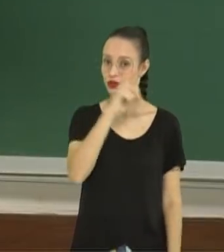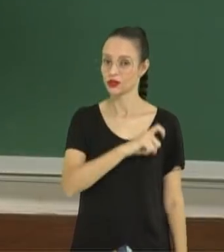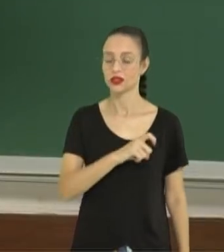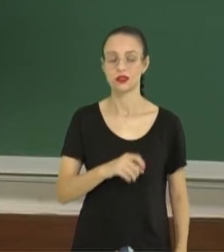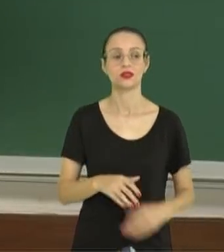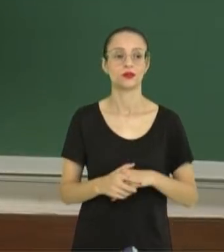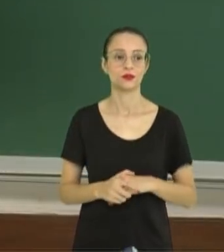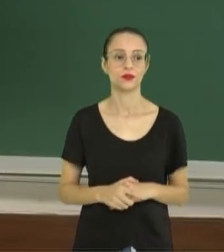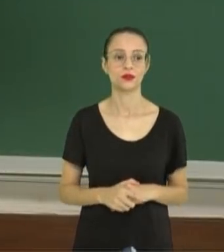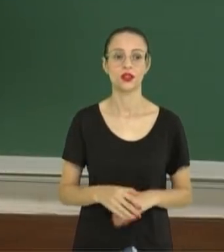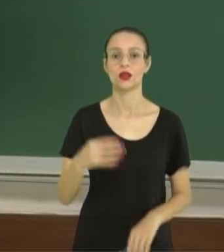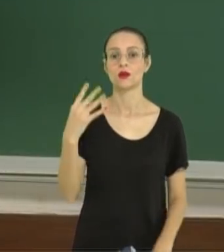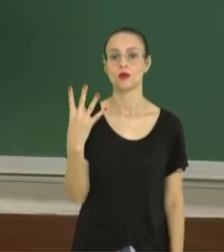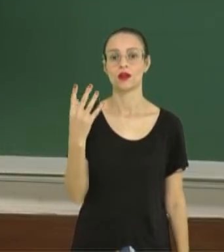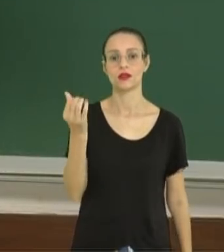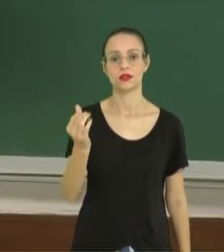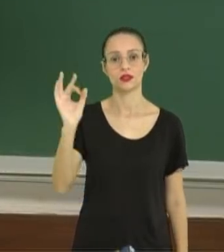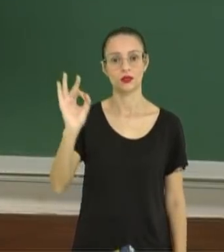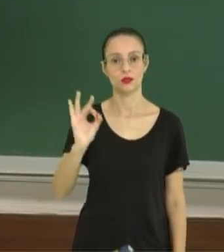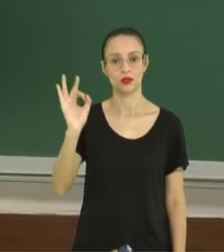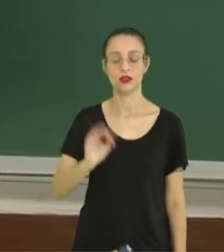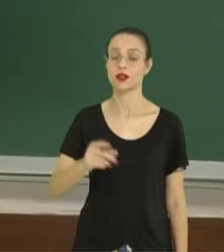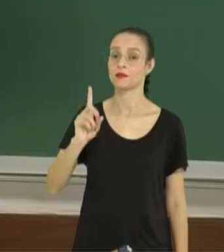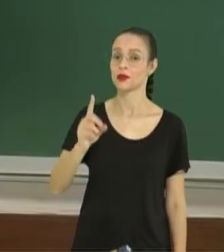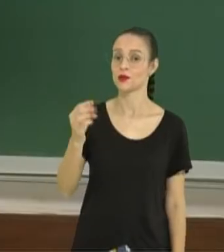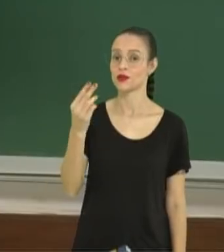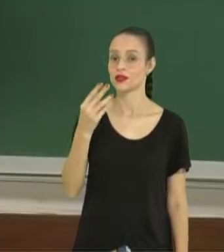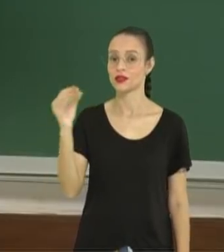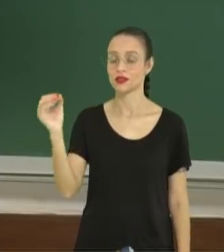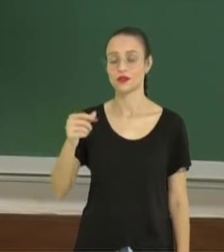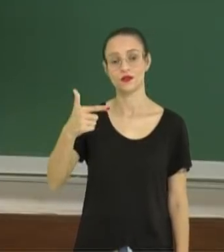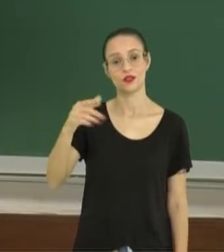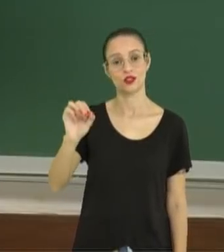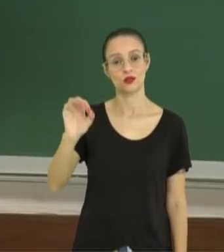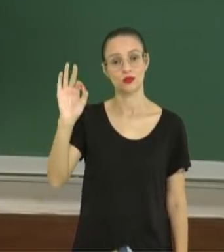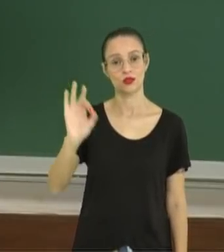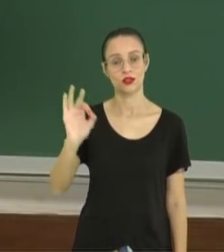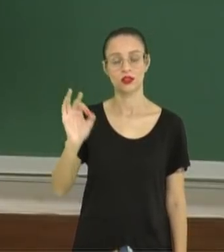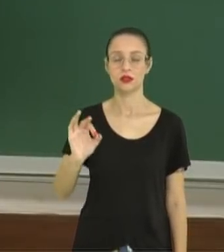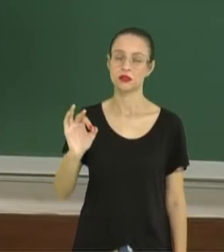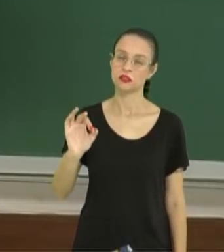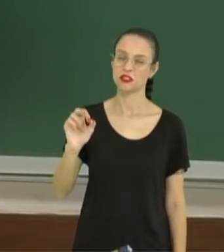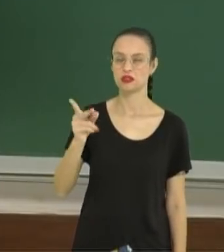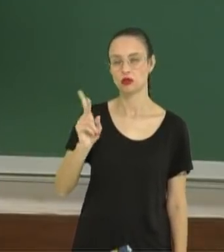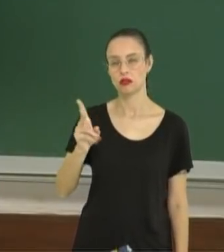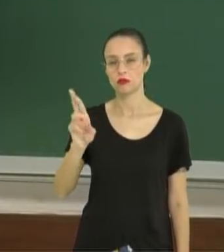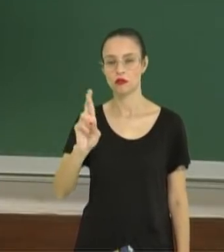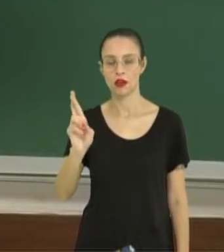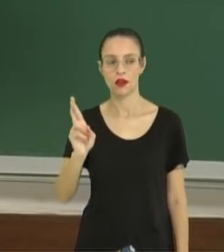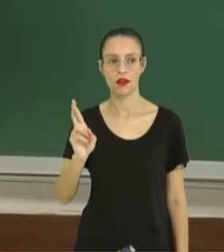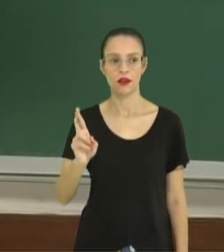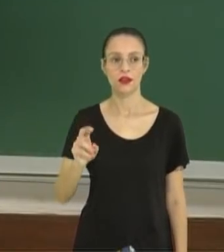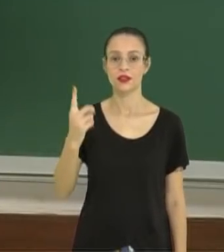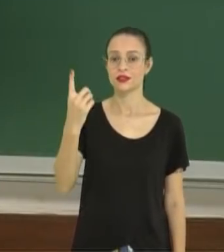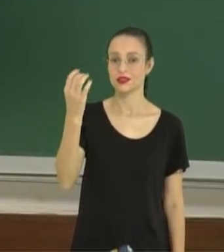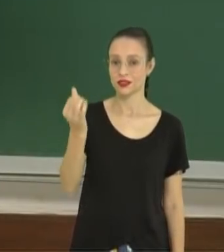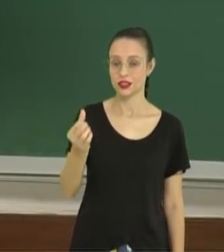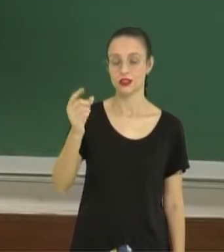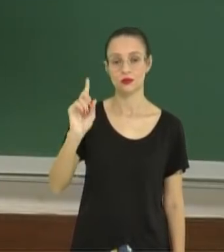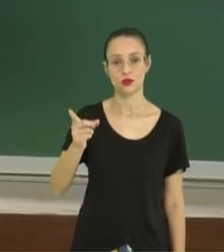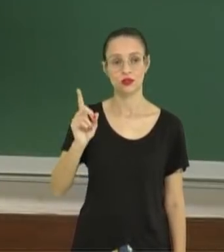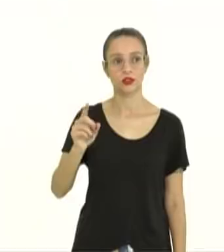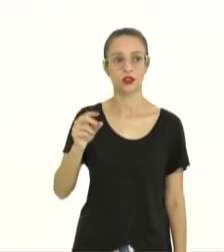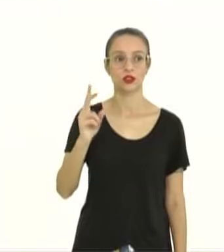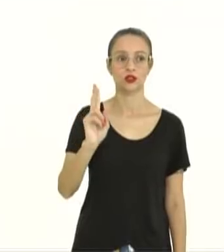né? 46% vive com R$ 1.300, 20% entre R$ 1.300 e R$ 2.000, 16% entre